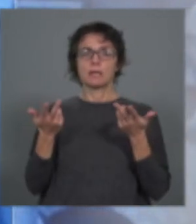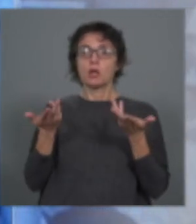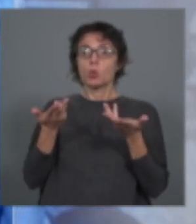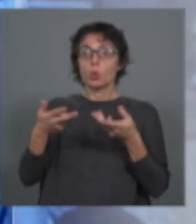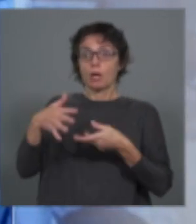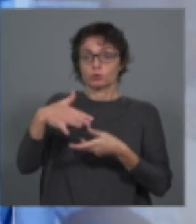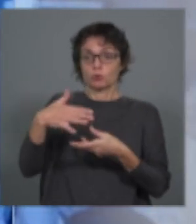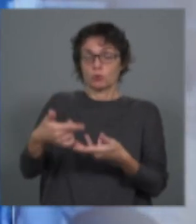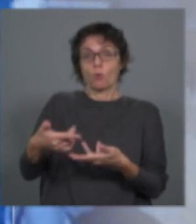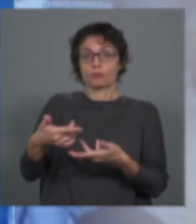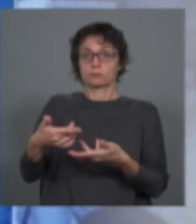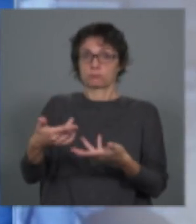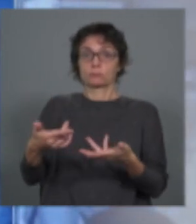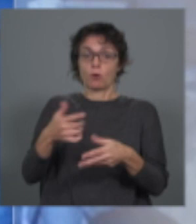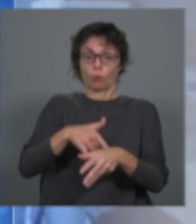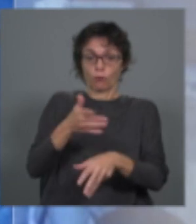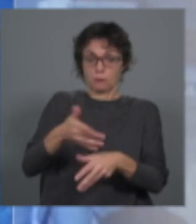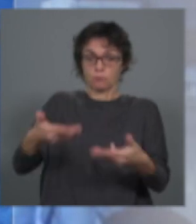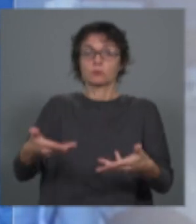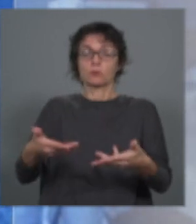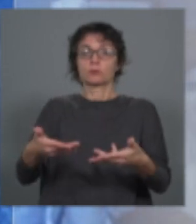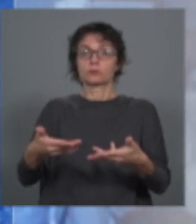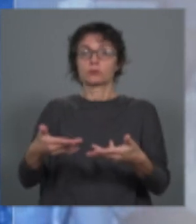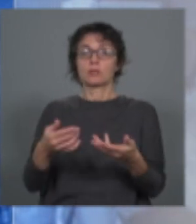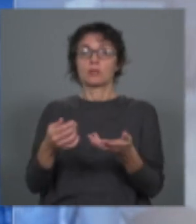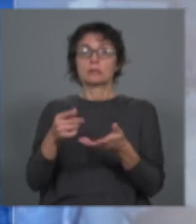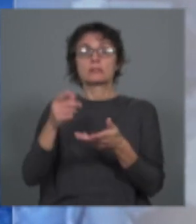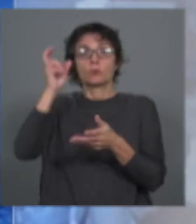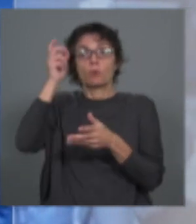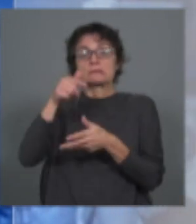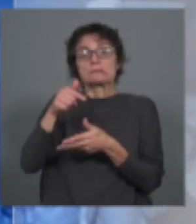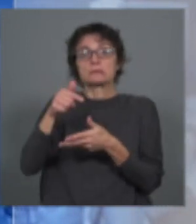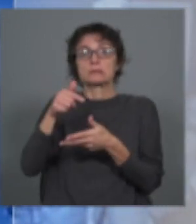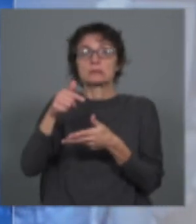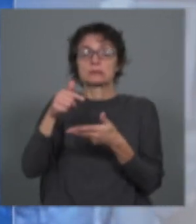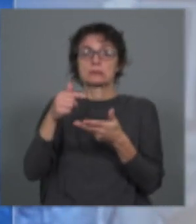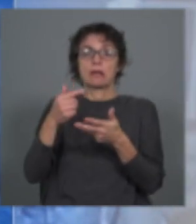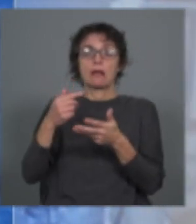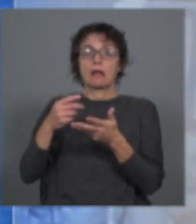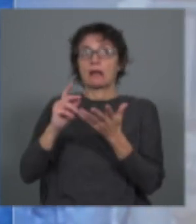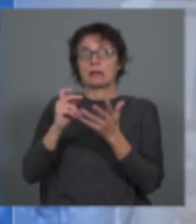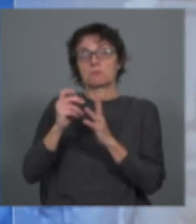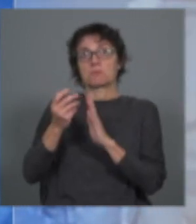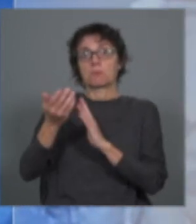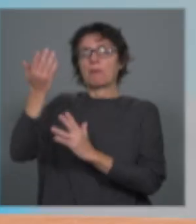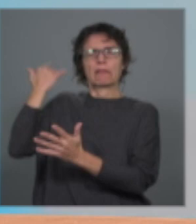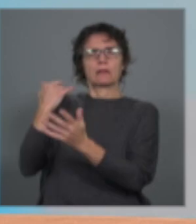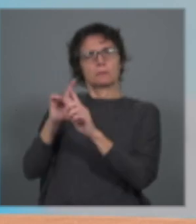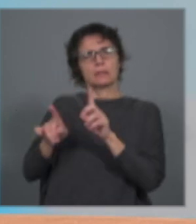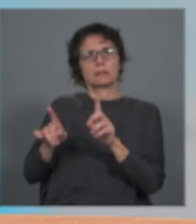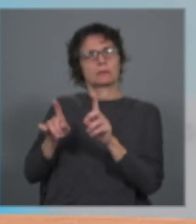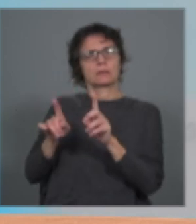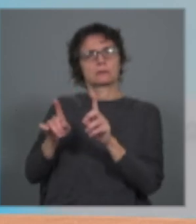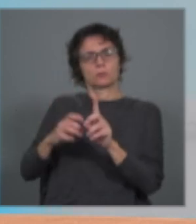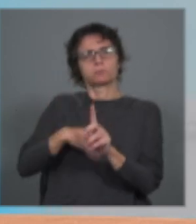noutras ocasiões talvez tivessem na força a principal causa. Hoje há valores